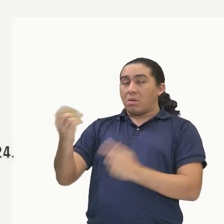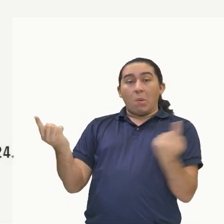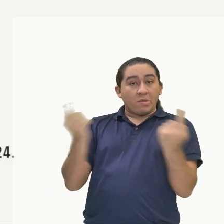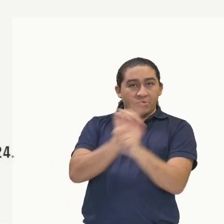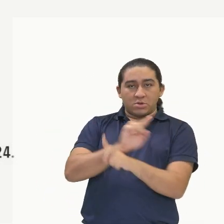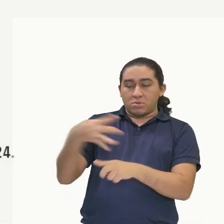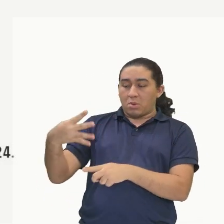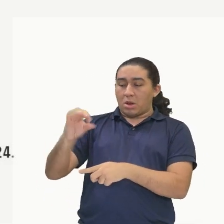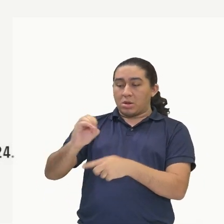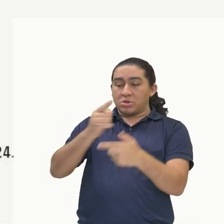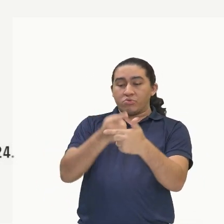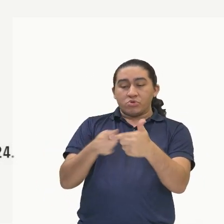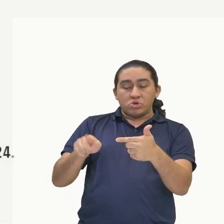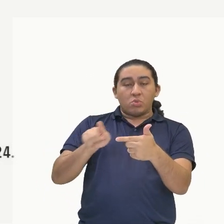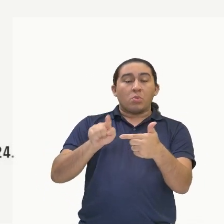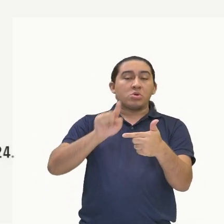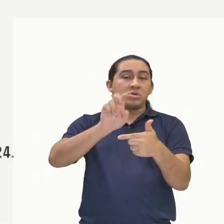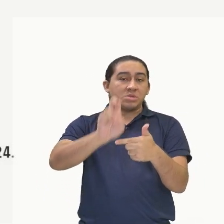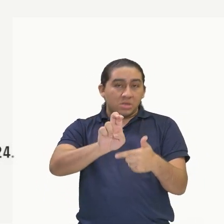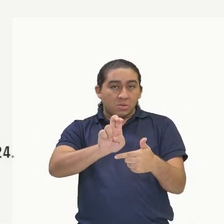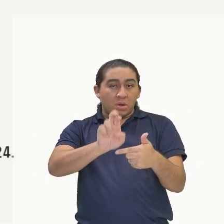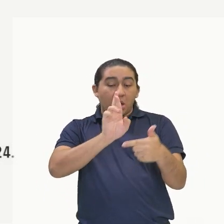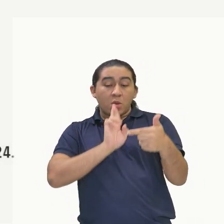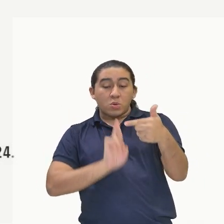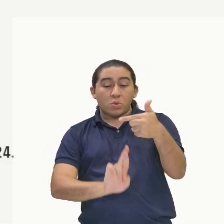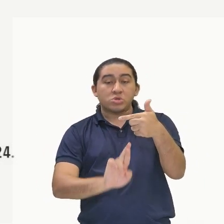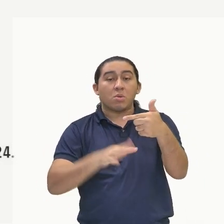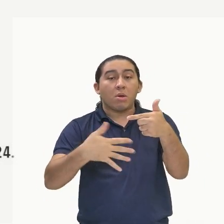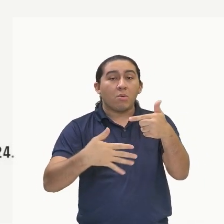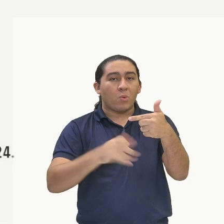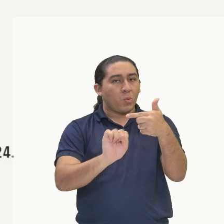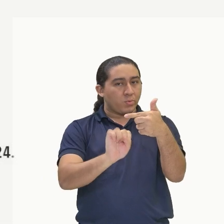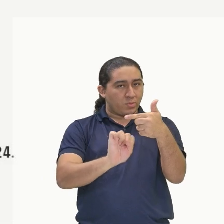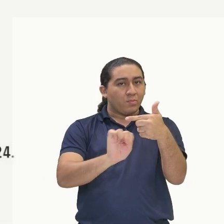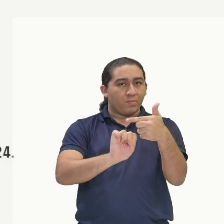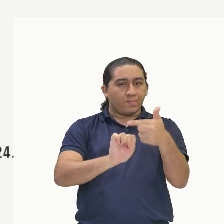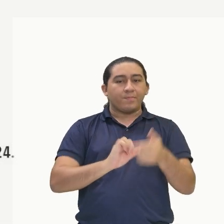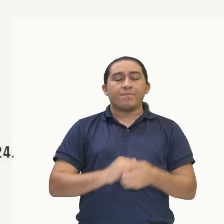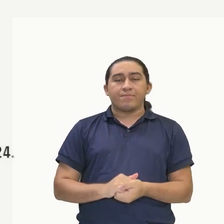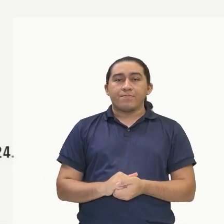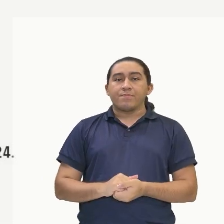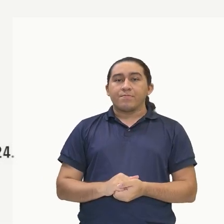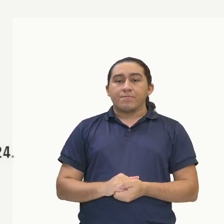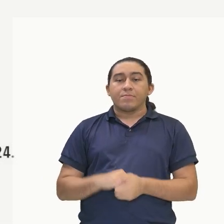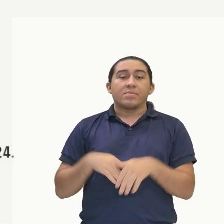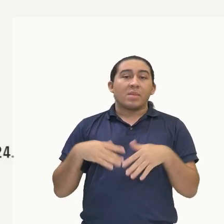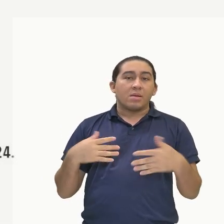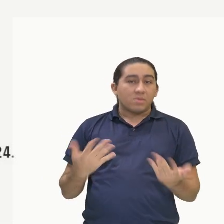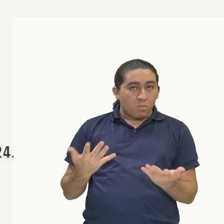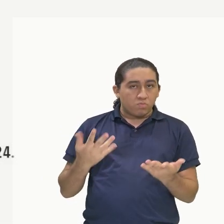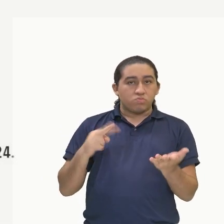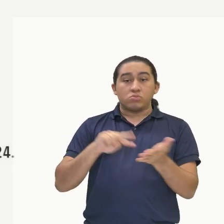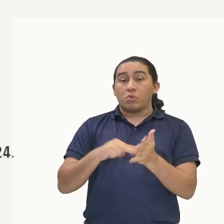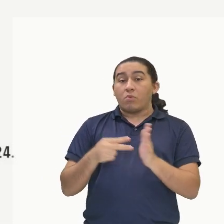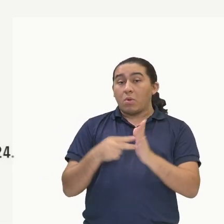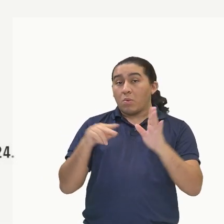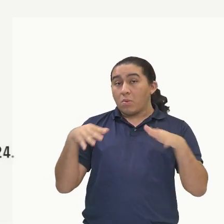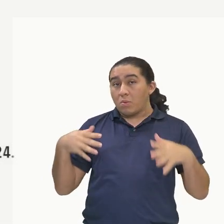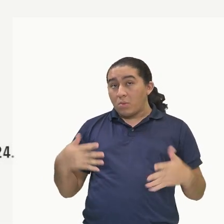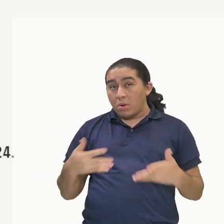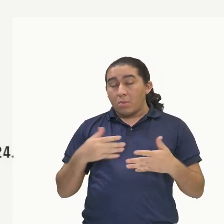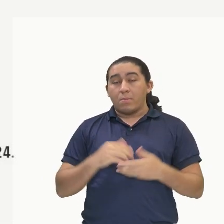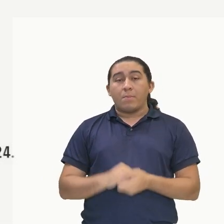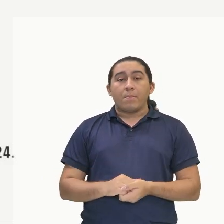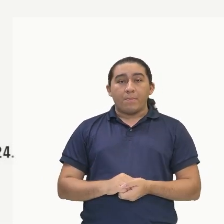5. Se eu faço isso, o resultado vai dar 8. Então, significa dizer o quê? Que